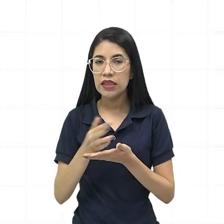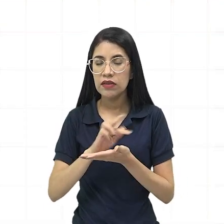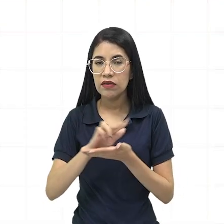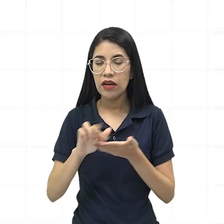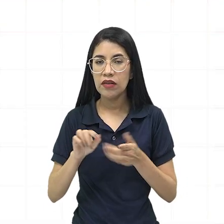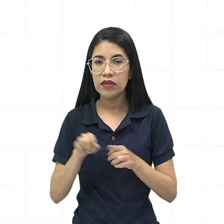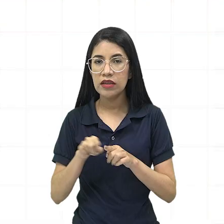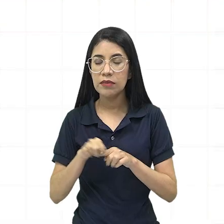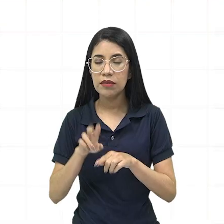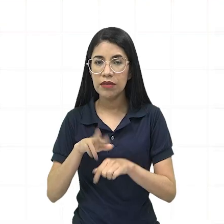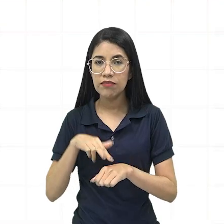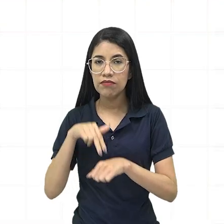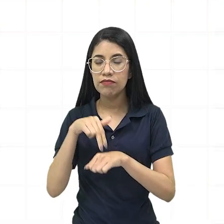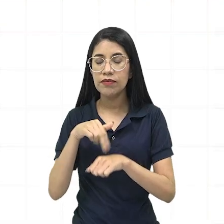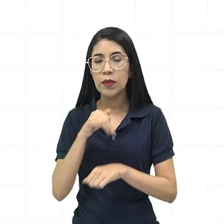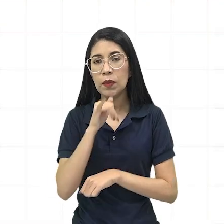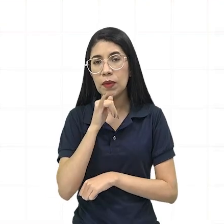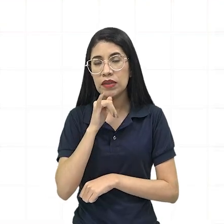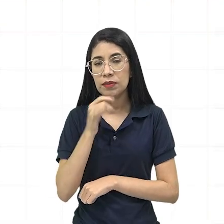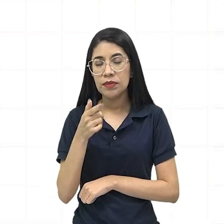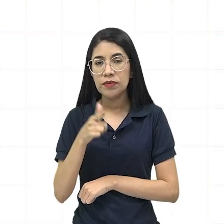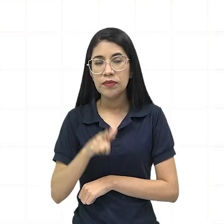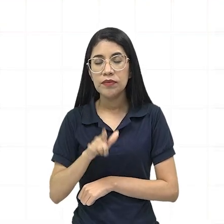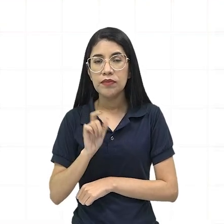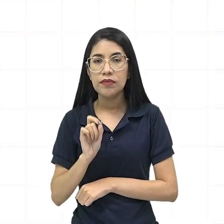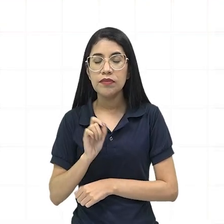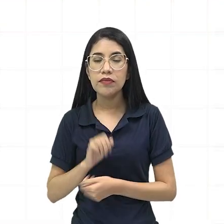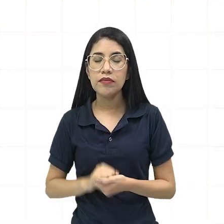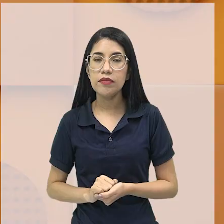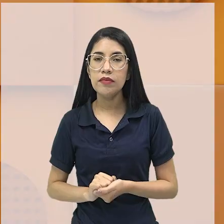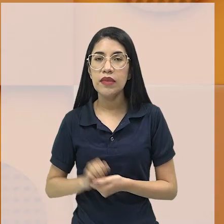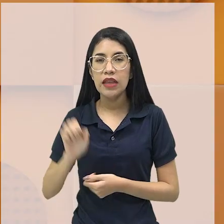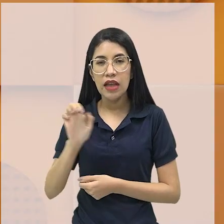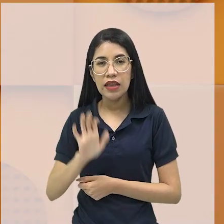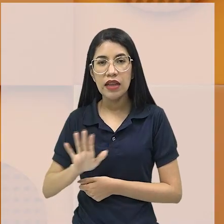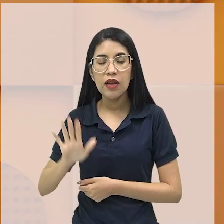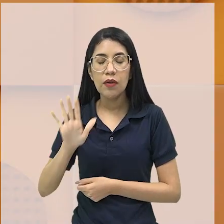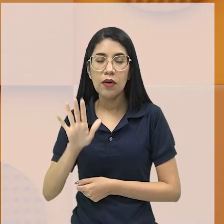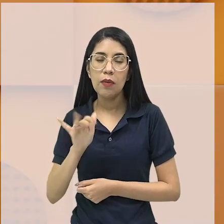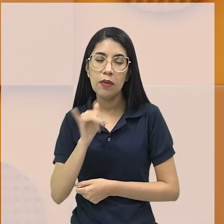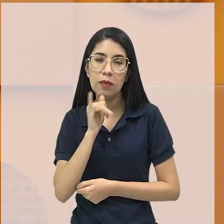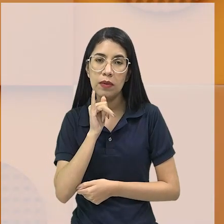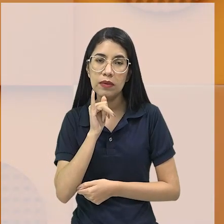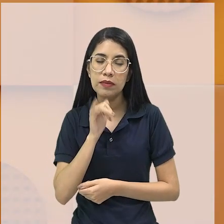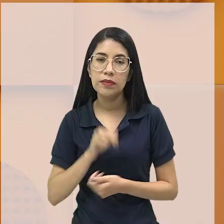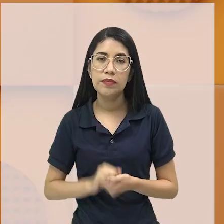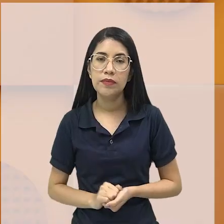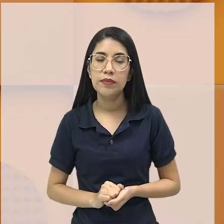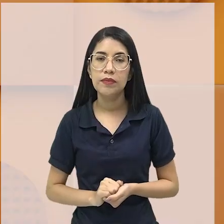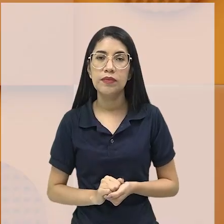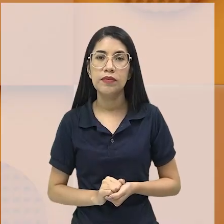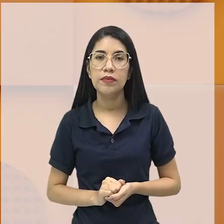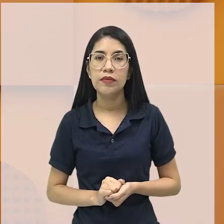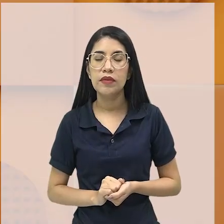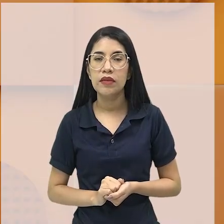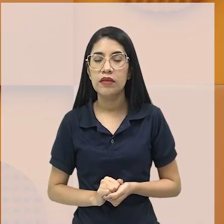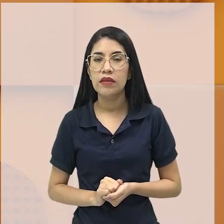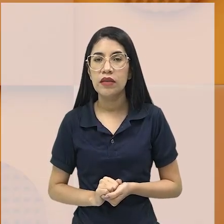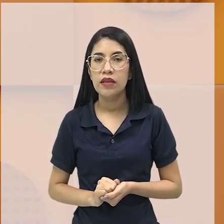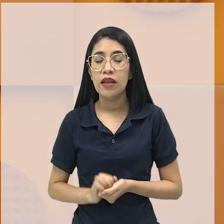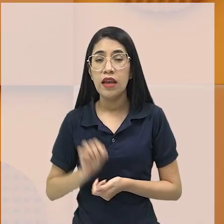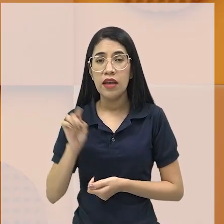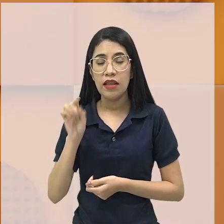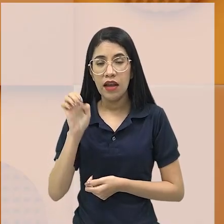pegar, por exemplo, né, mais uma vez pegando o exemplo europeu, tá? A ideia, por exemplo, de que a Europa